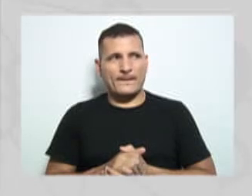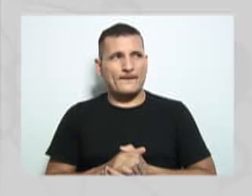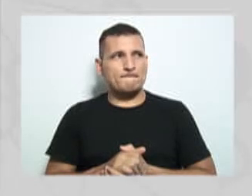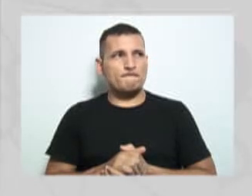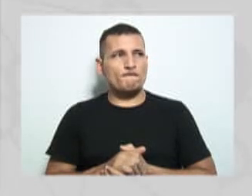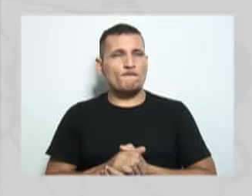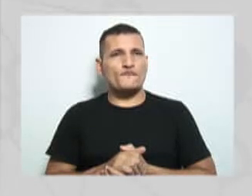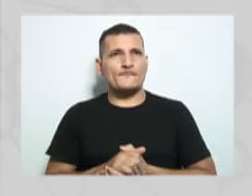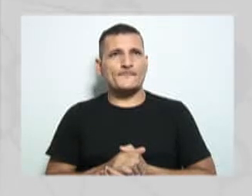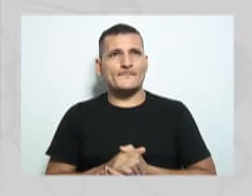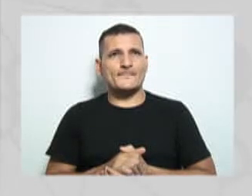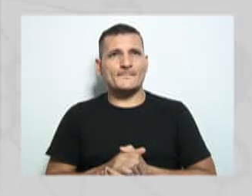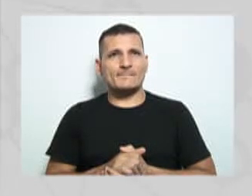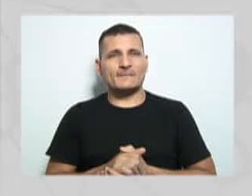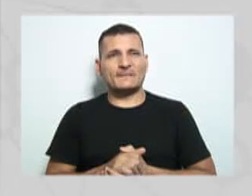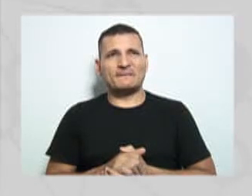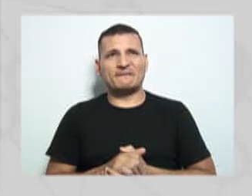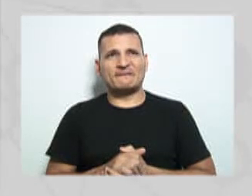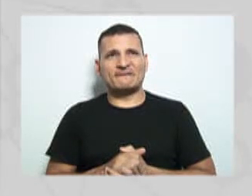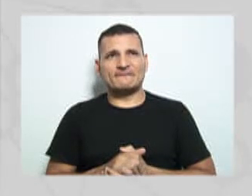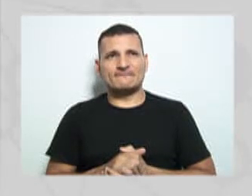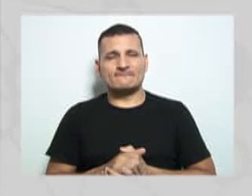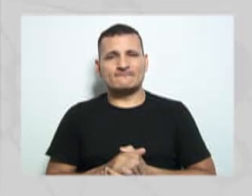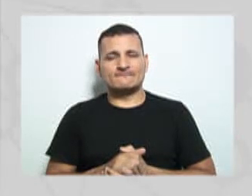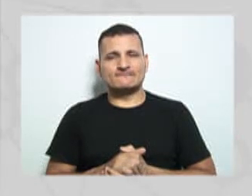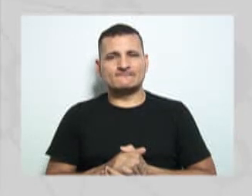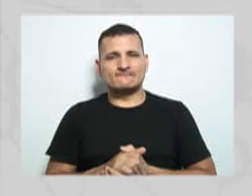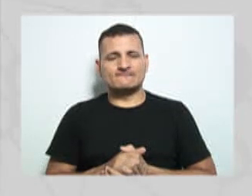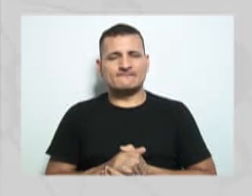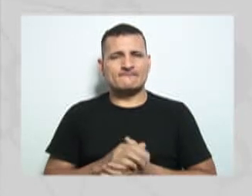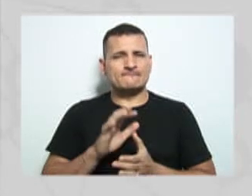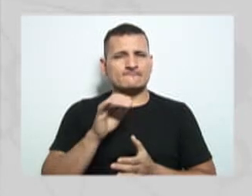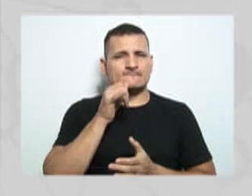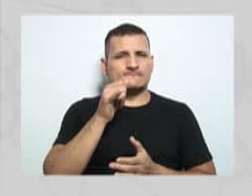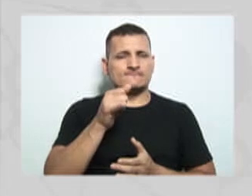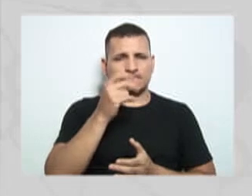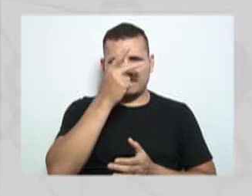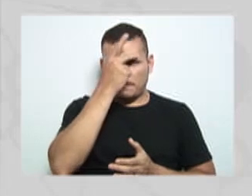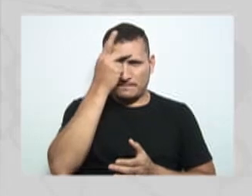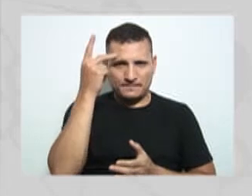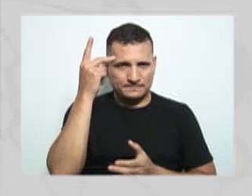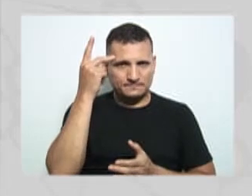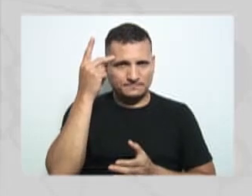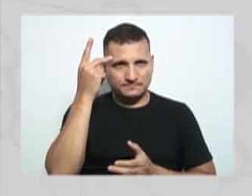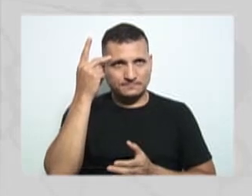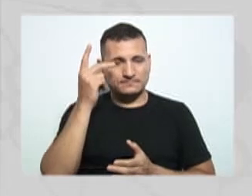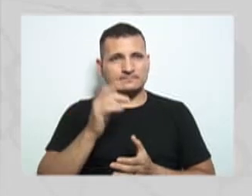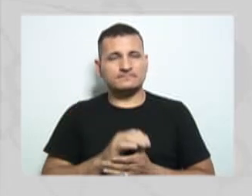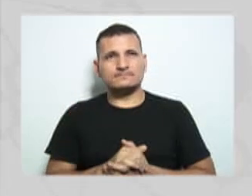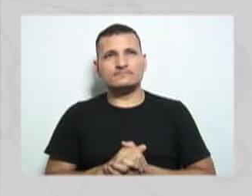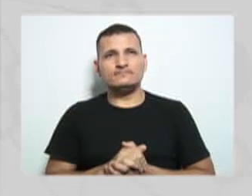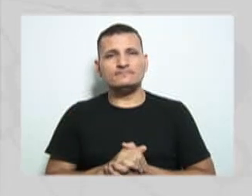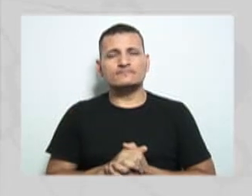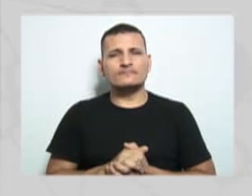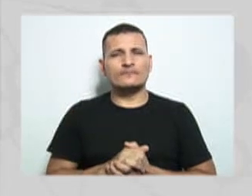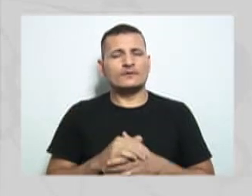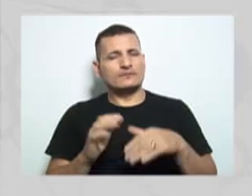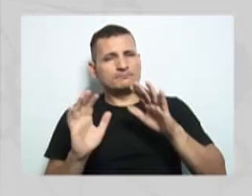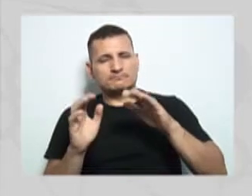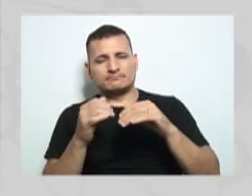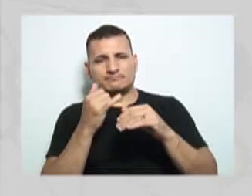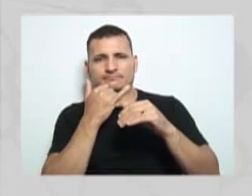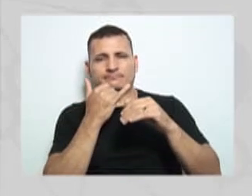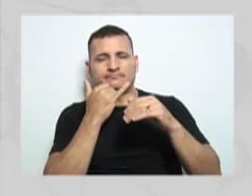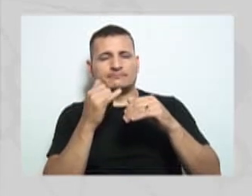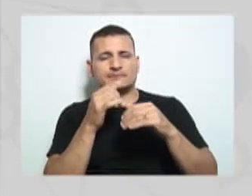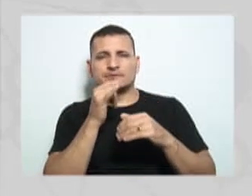Nós temos aqui ainda, aplica-se a pessoas jurídicas tributadas pelo lucro presumido ou arbitrário.